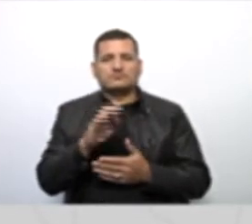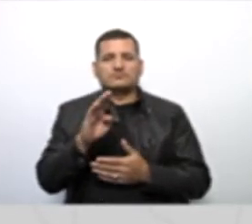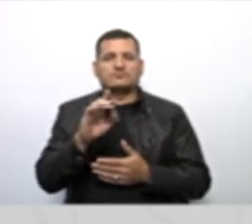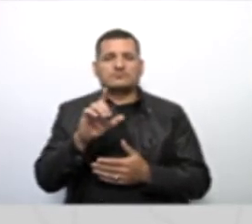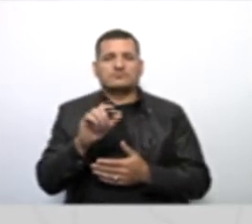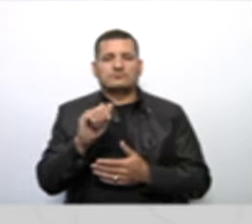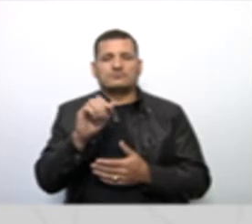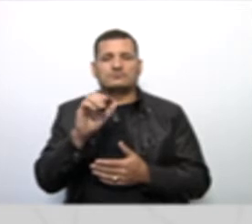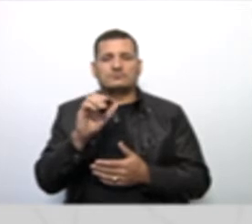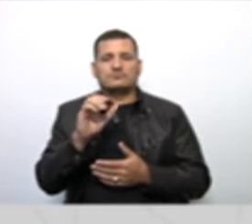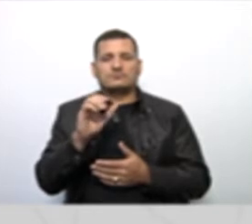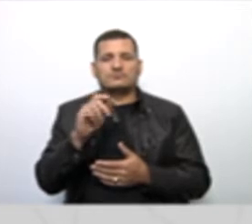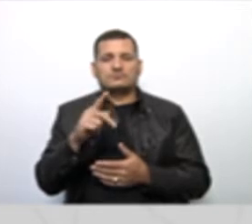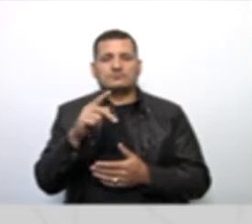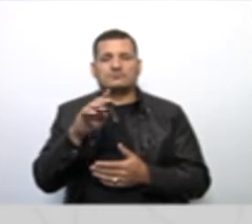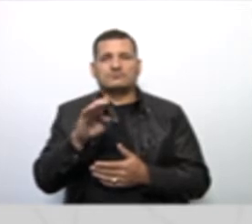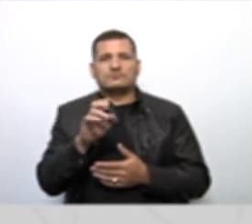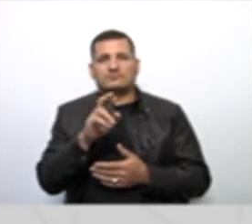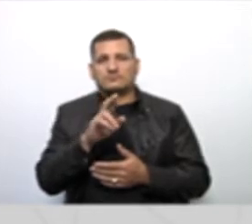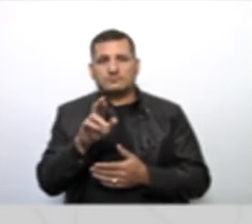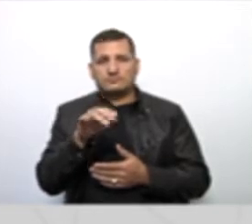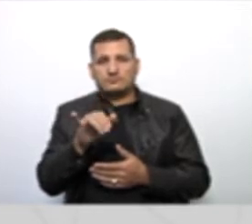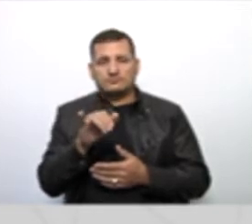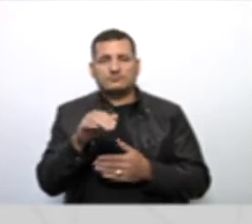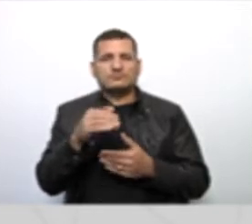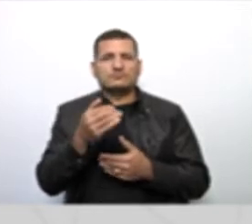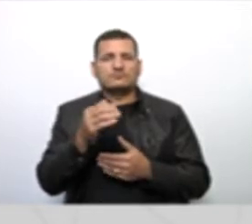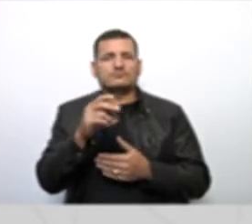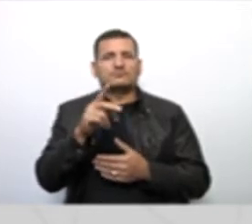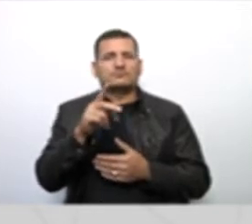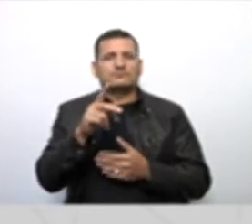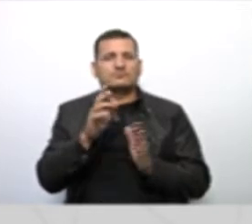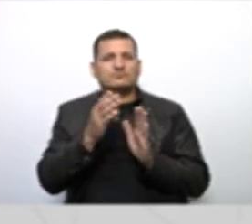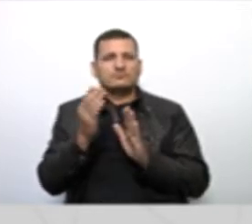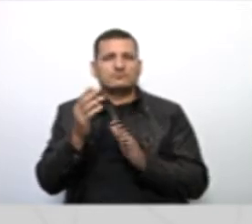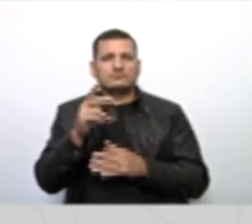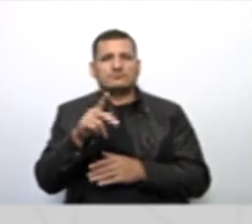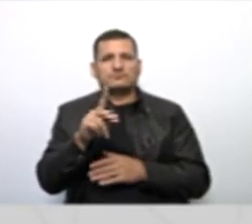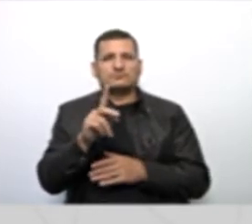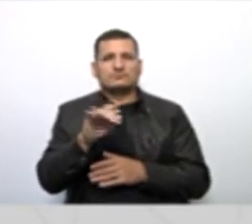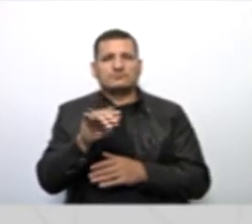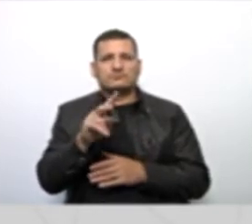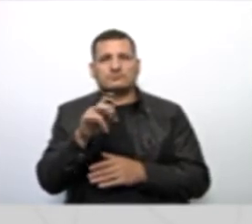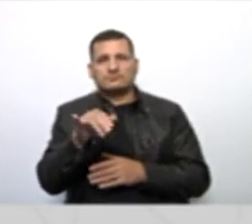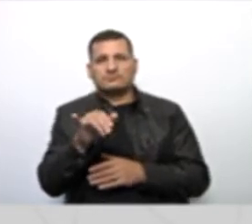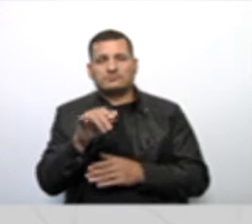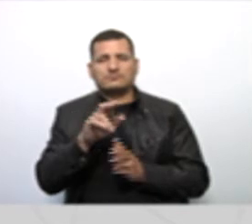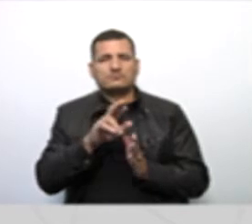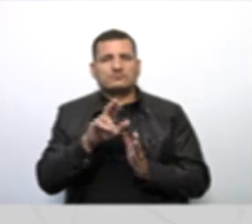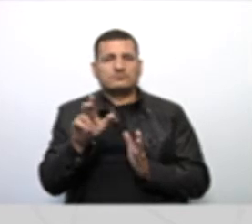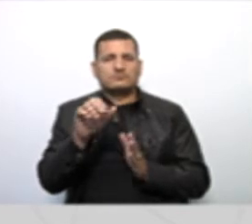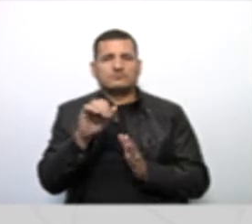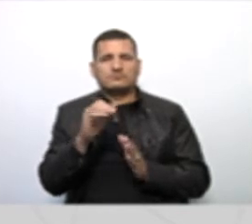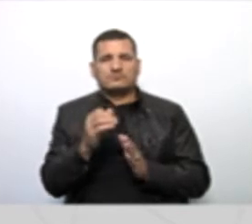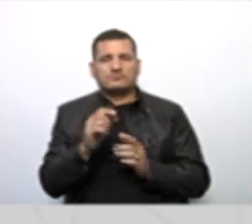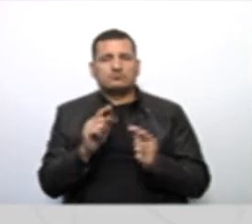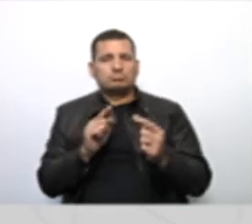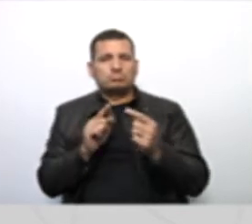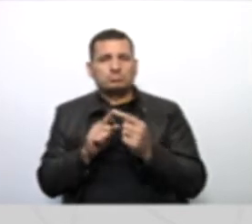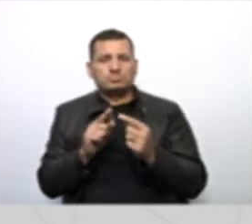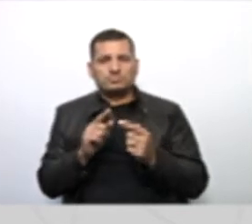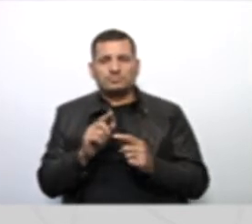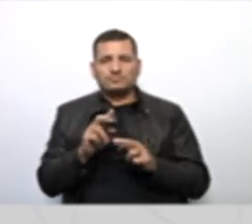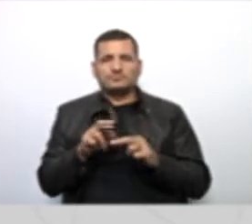você está vendo que a biblioteca Kivy tem uma gama de sistemas operacionais compatível com essa linguagem. Por isso que na